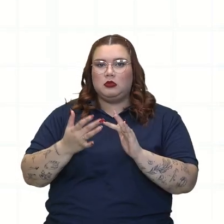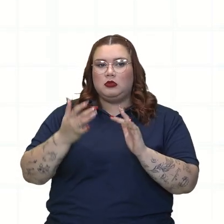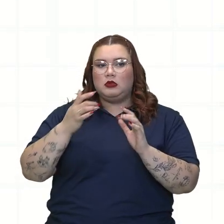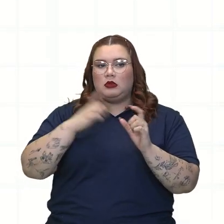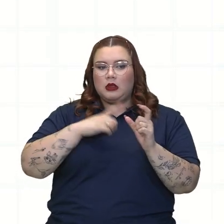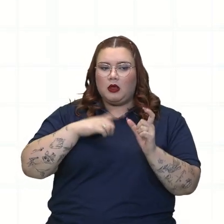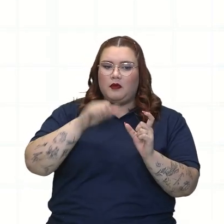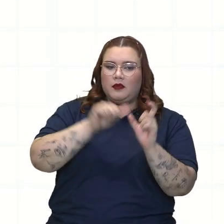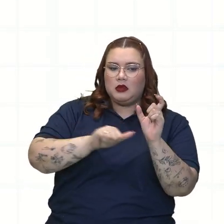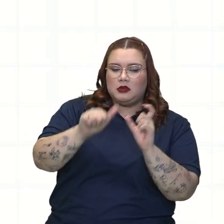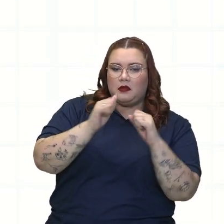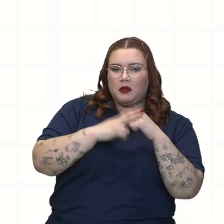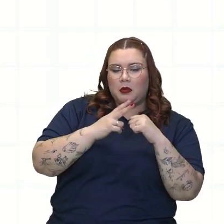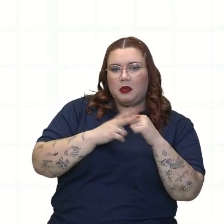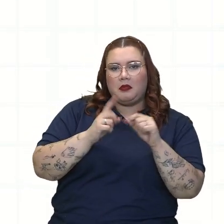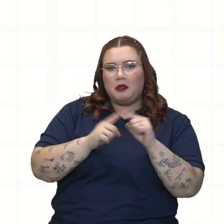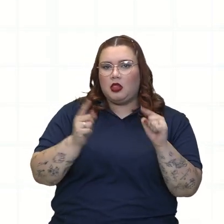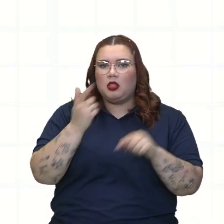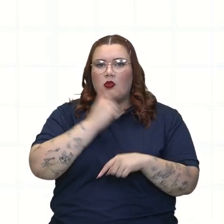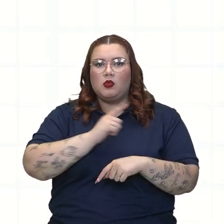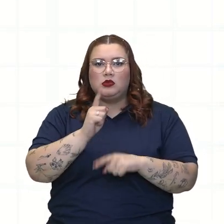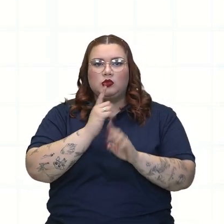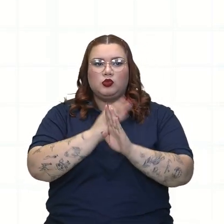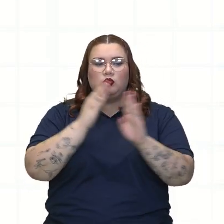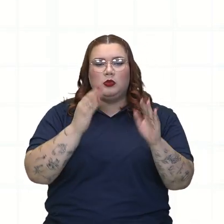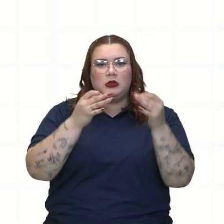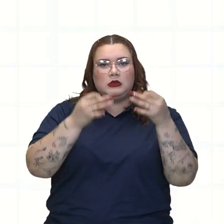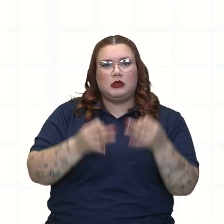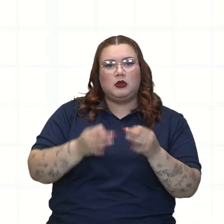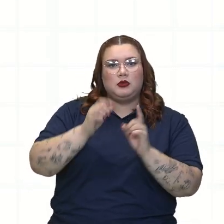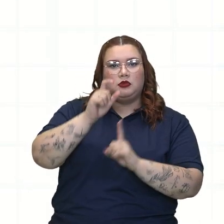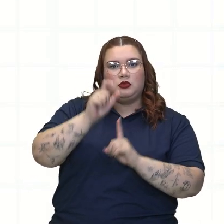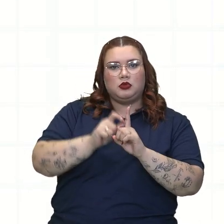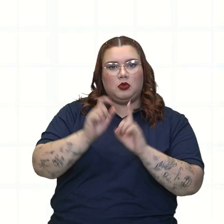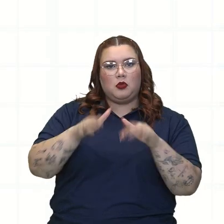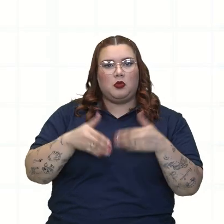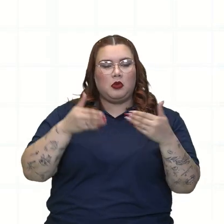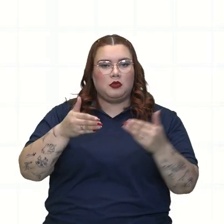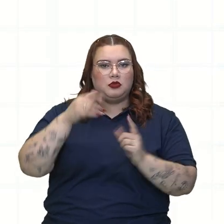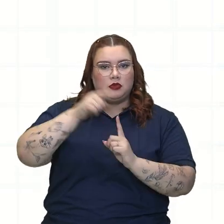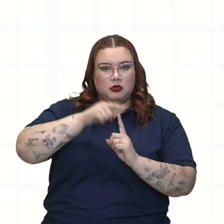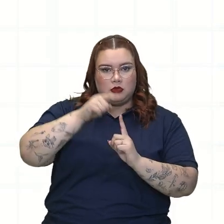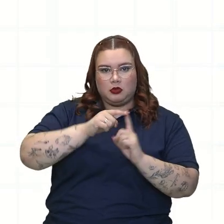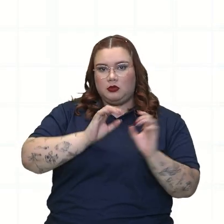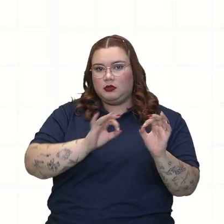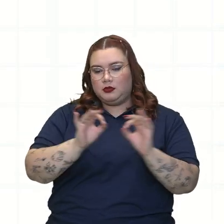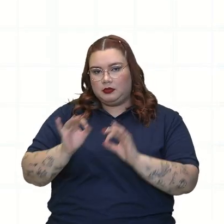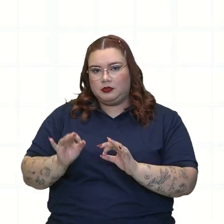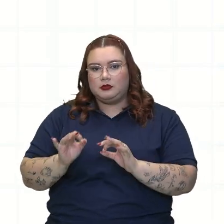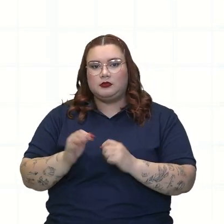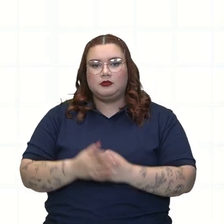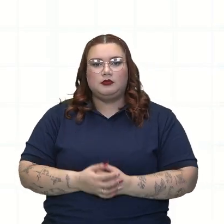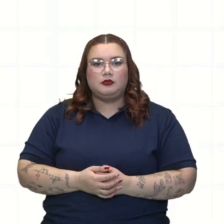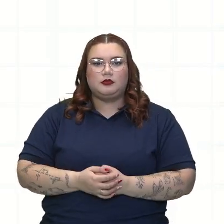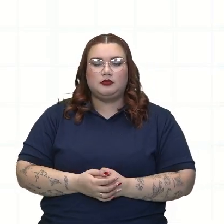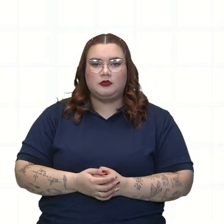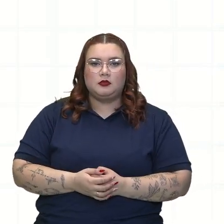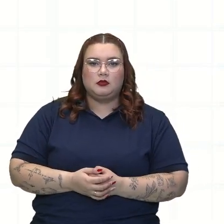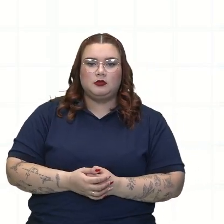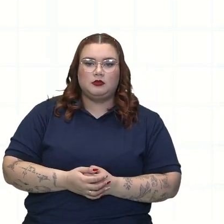nós percebamos que existe ali um sujeito acontecendo. Só não consigo definir qual que é, tá